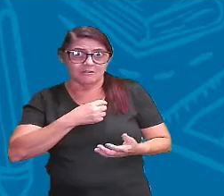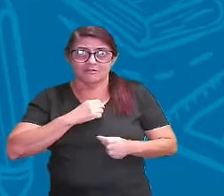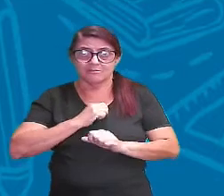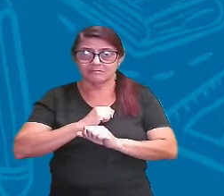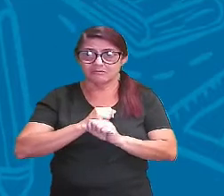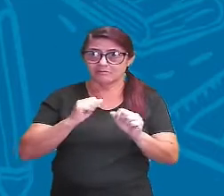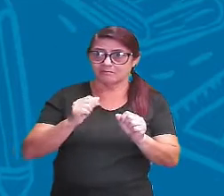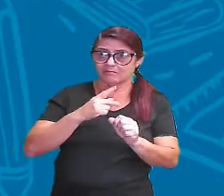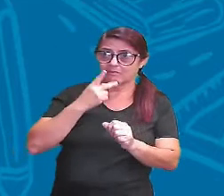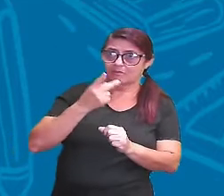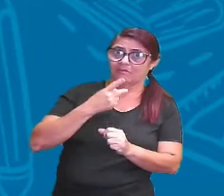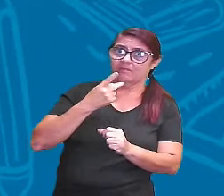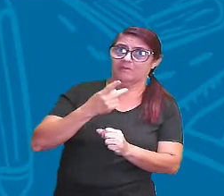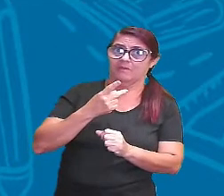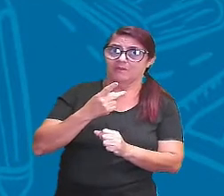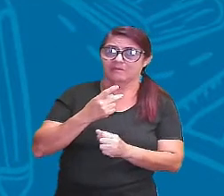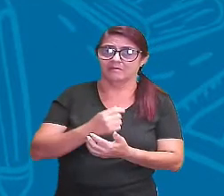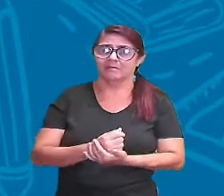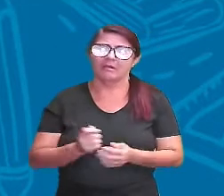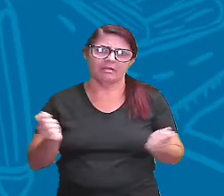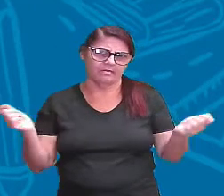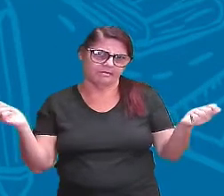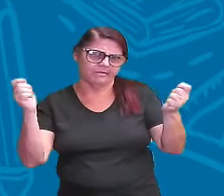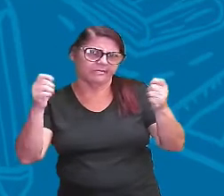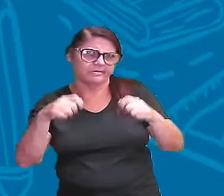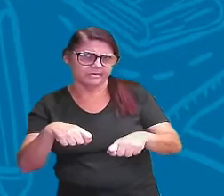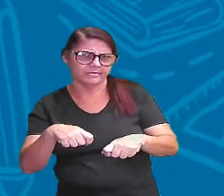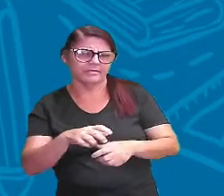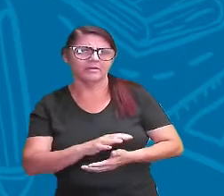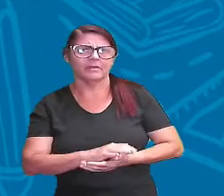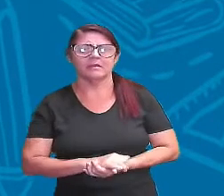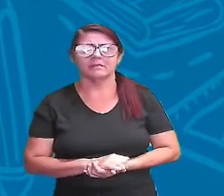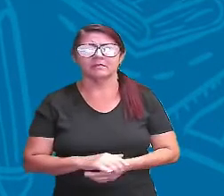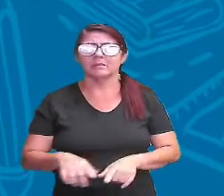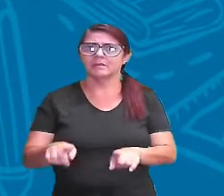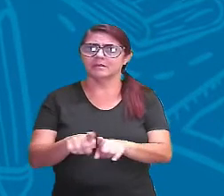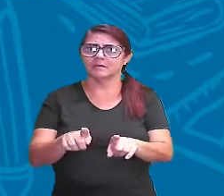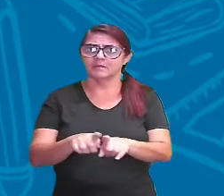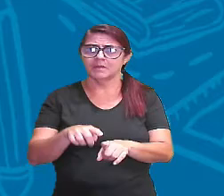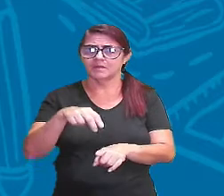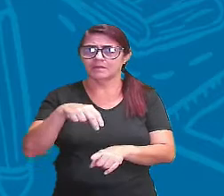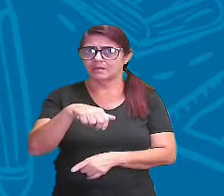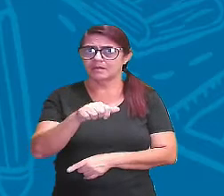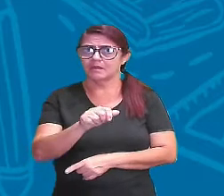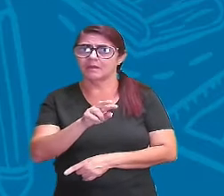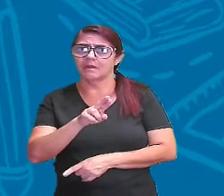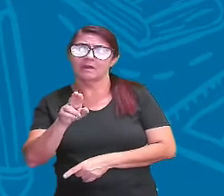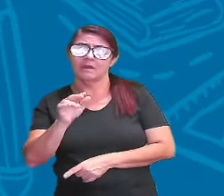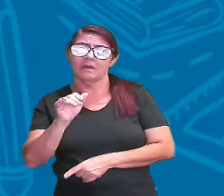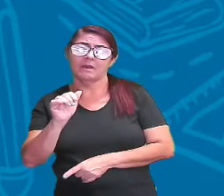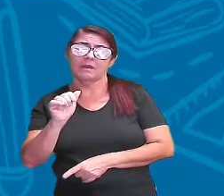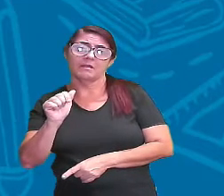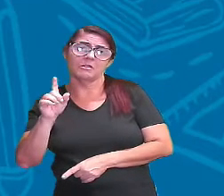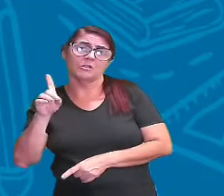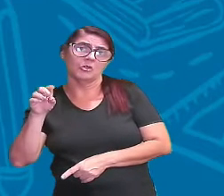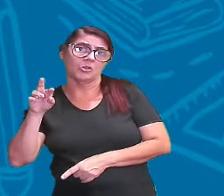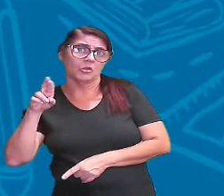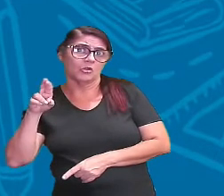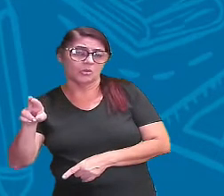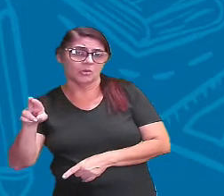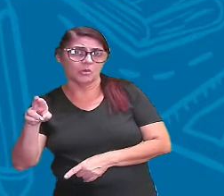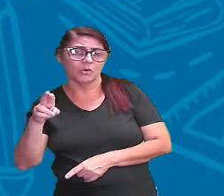Então, tudo é possível. Temos aí o narrador. O narrador é aquele que